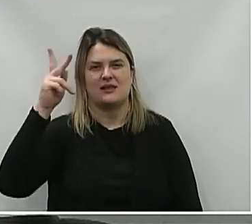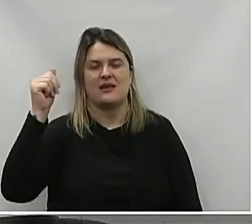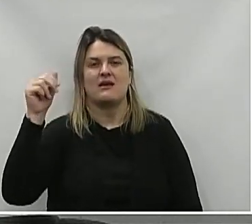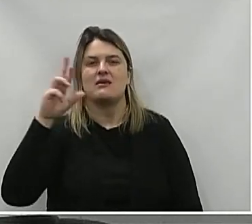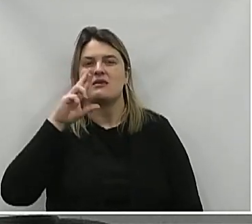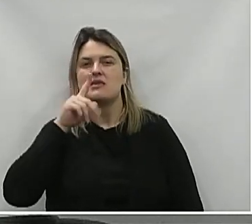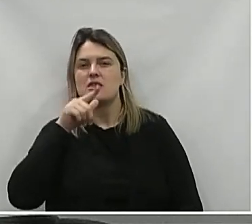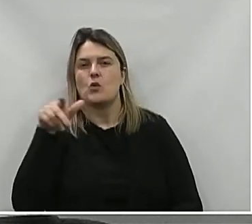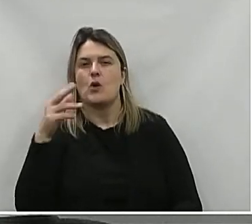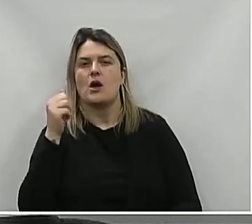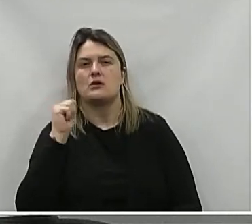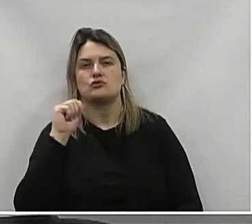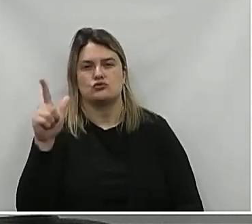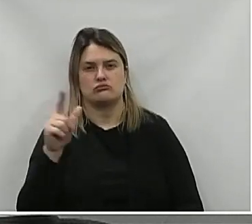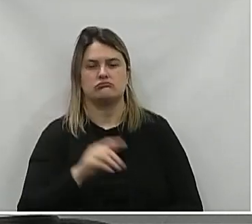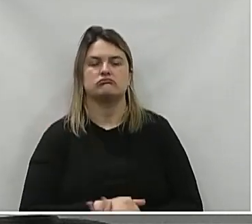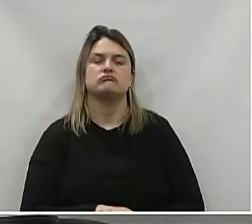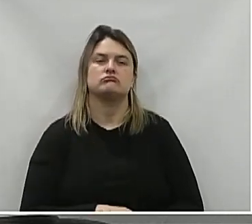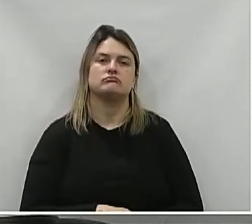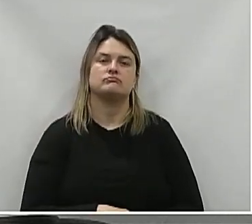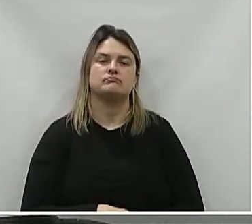Azul. Isso.